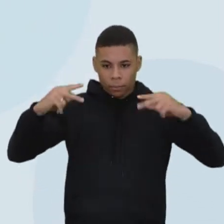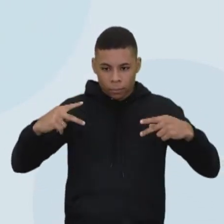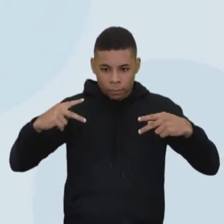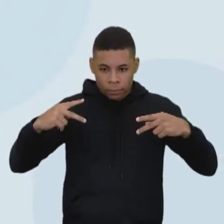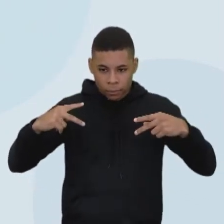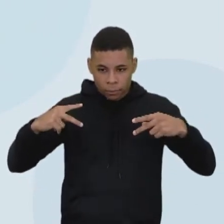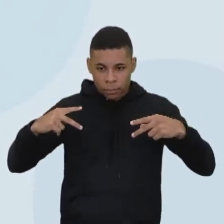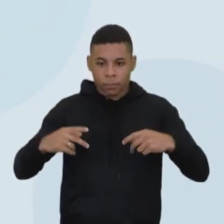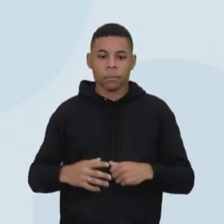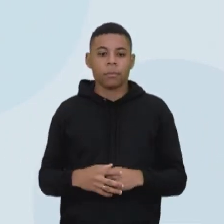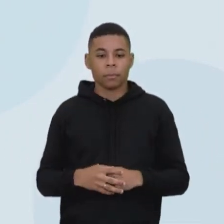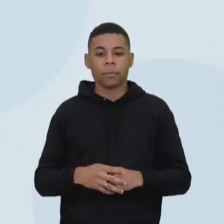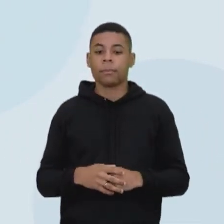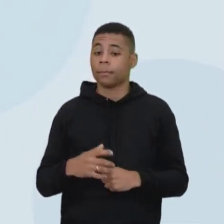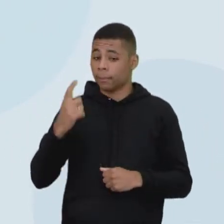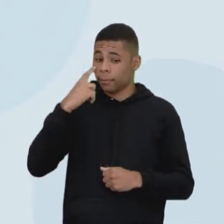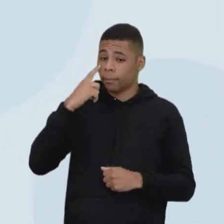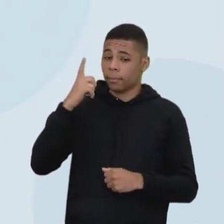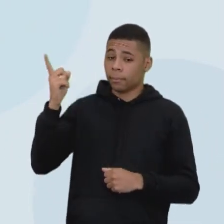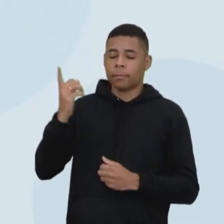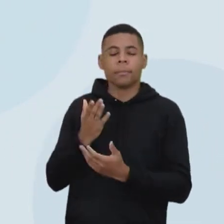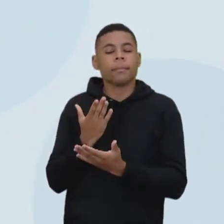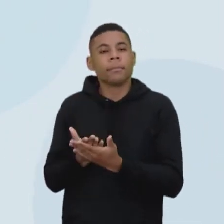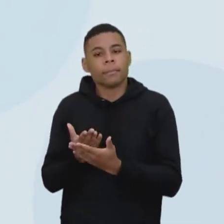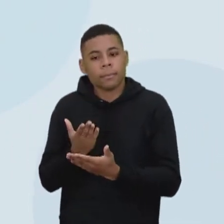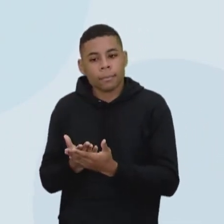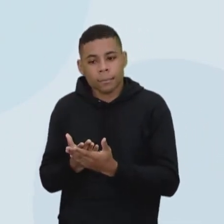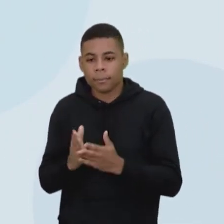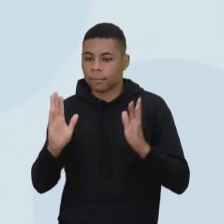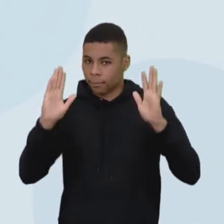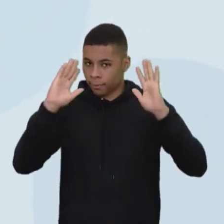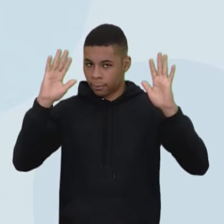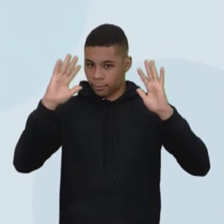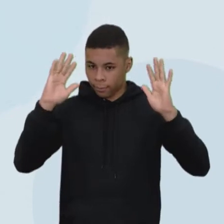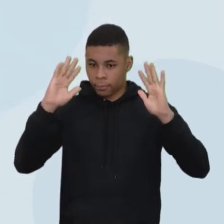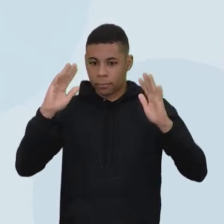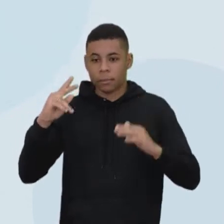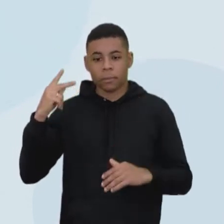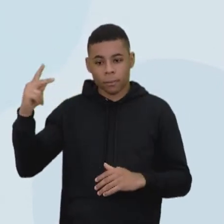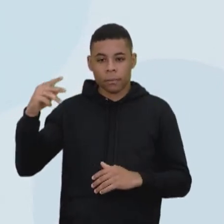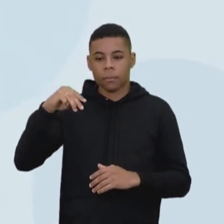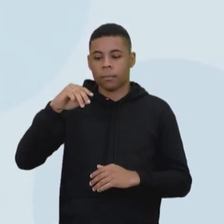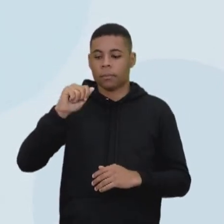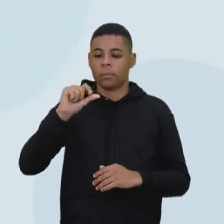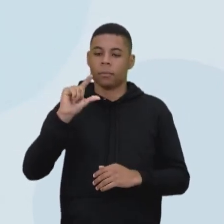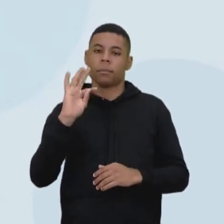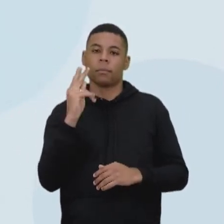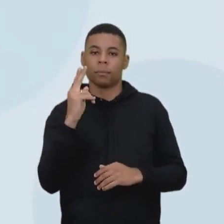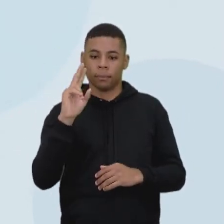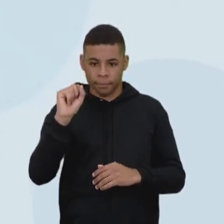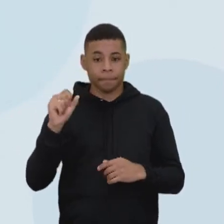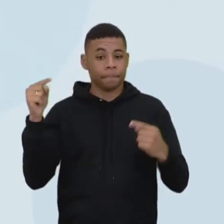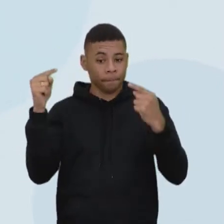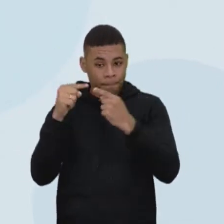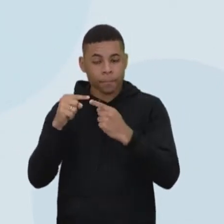vocês vão, né, ver aí estudos, né, e o pensamento aí de Malthus, né, sobre essa